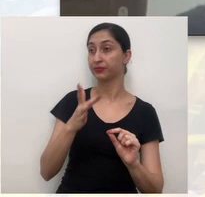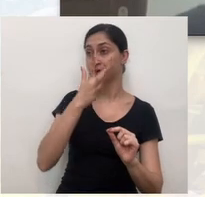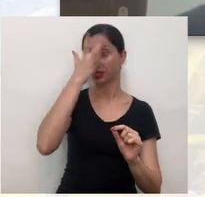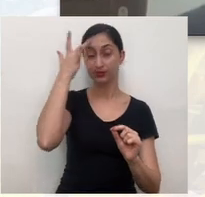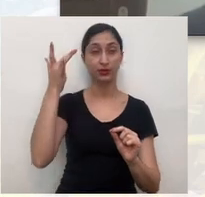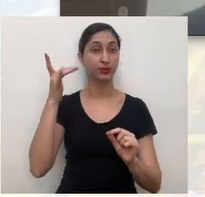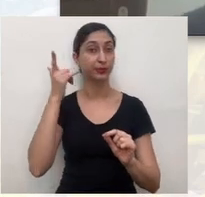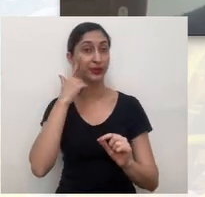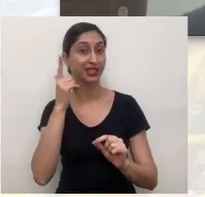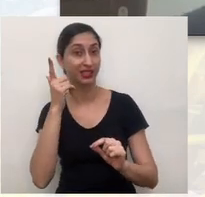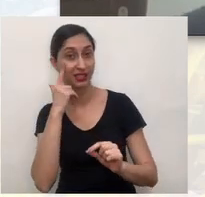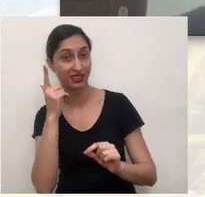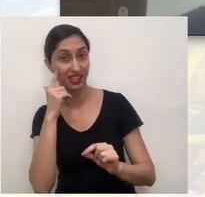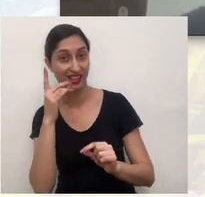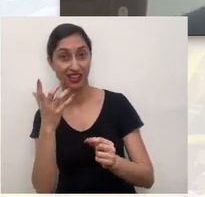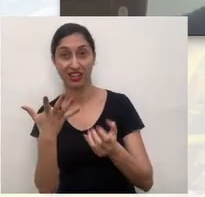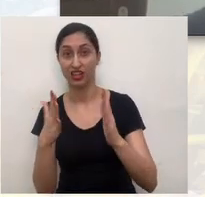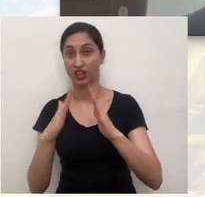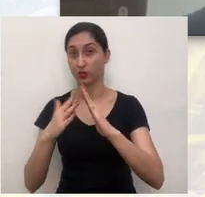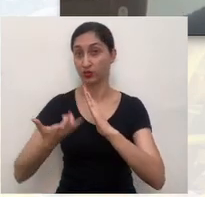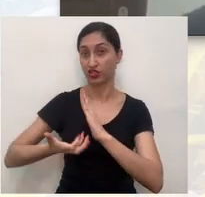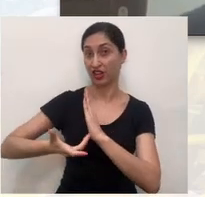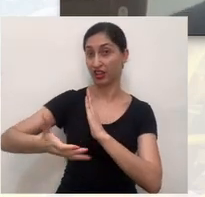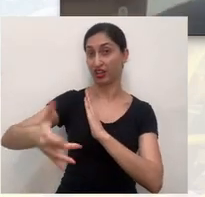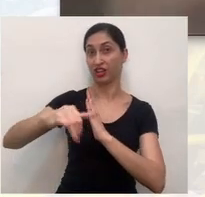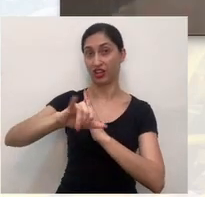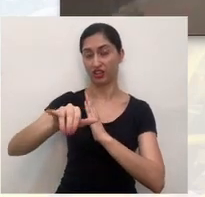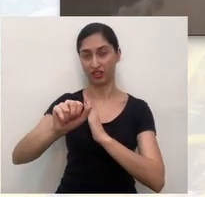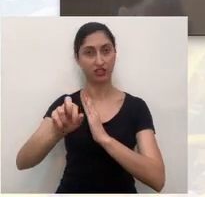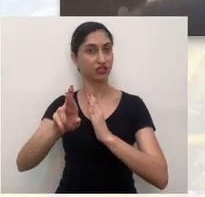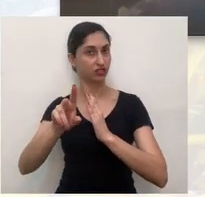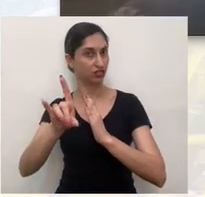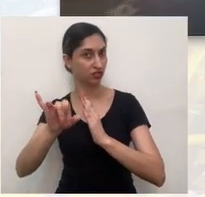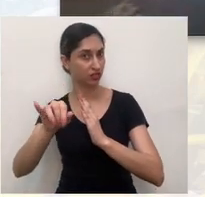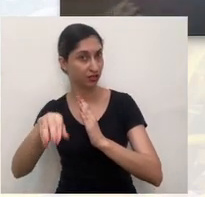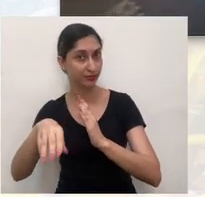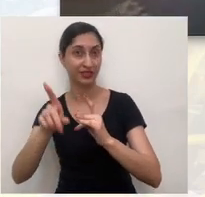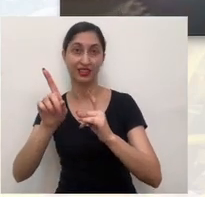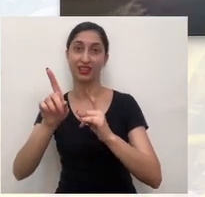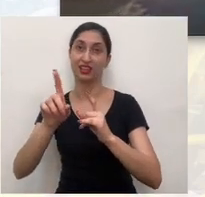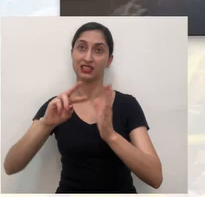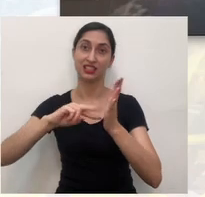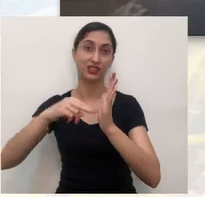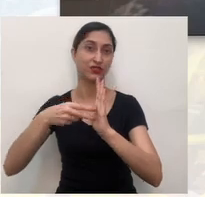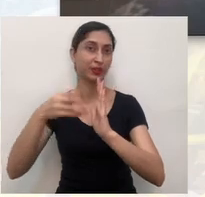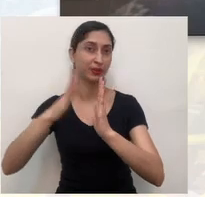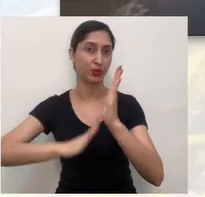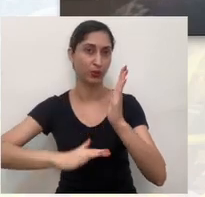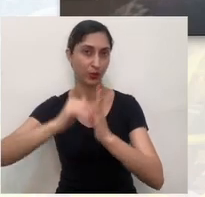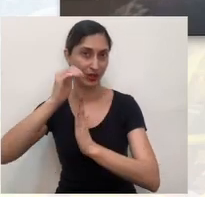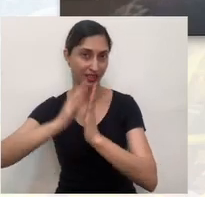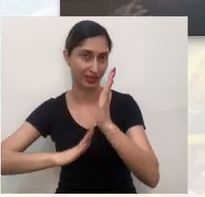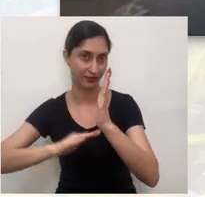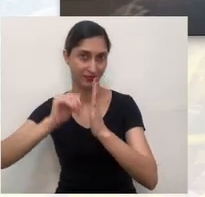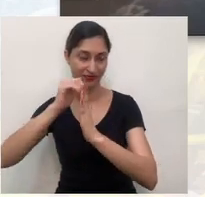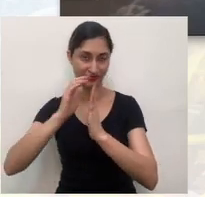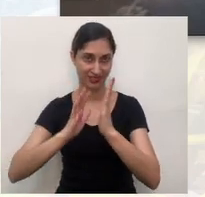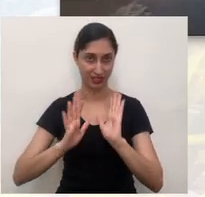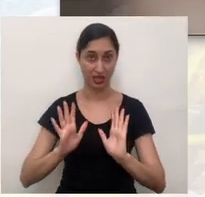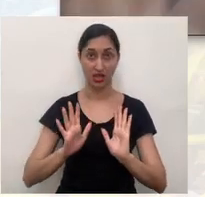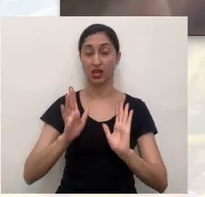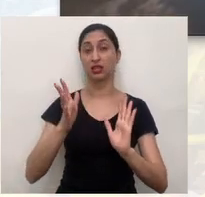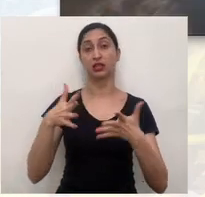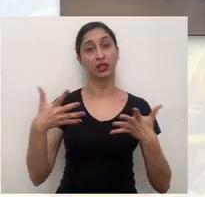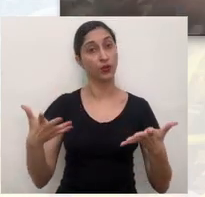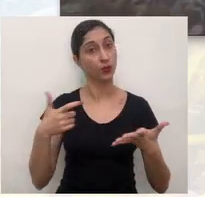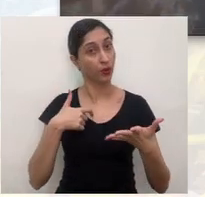fazem do jardim como uma pintura. E aí, eu queria, se você pudesse falar um pouco sobre isso, pensando nessa